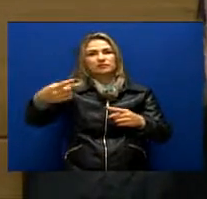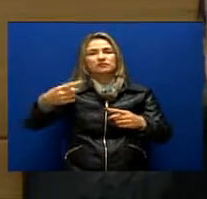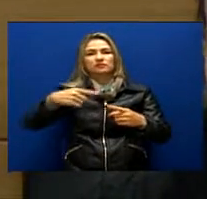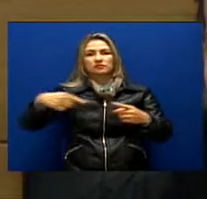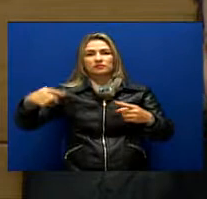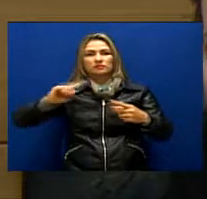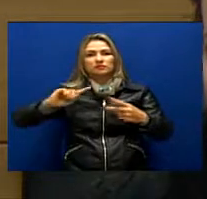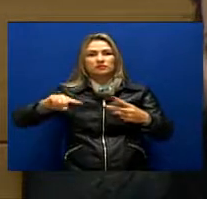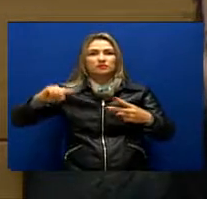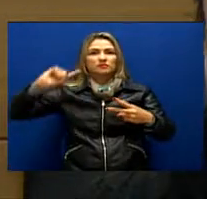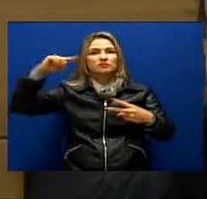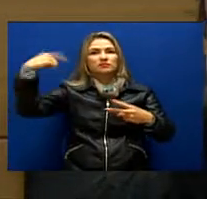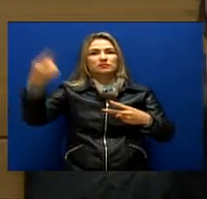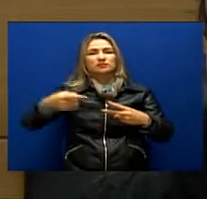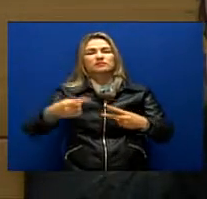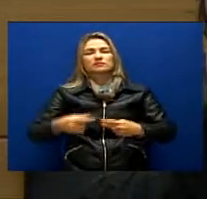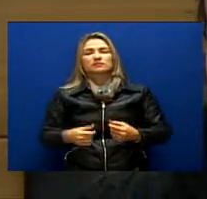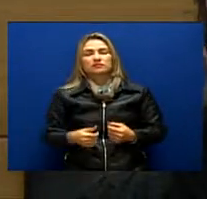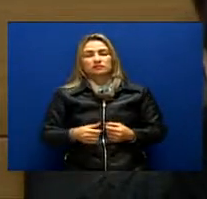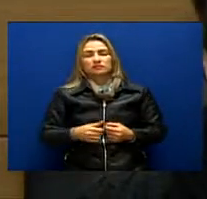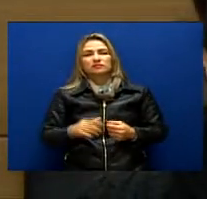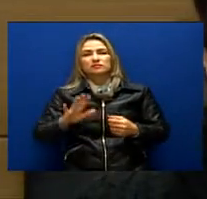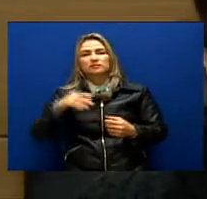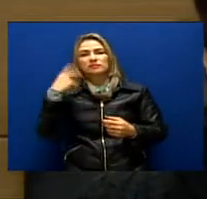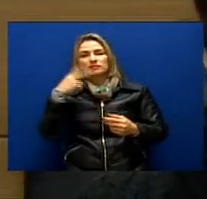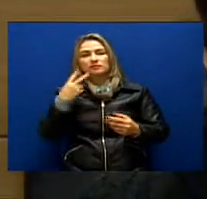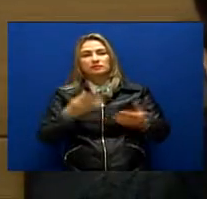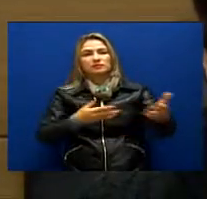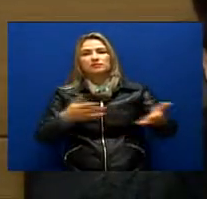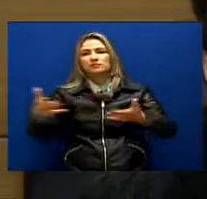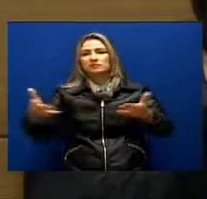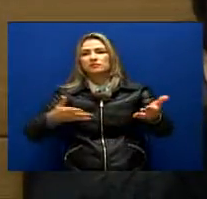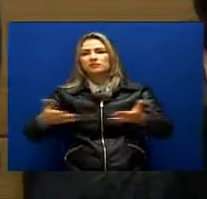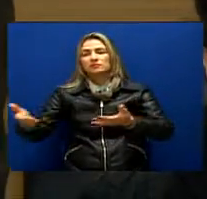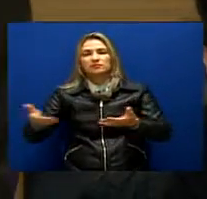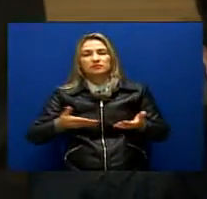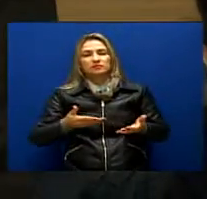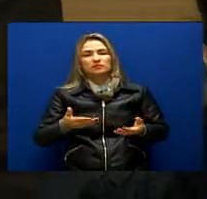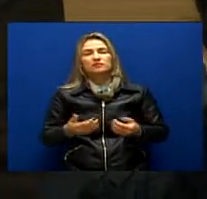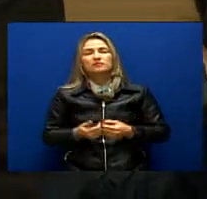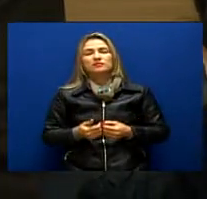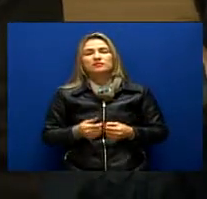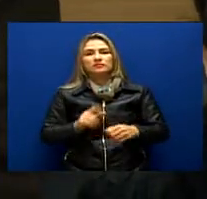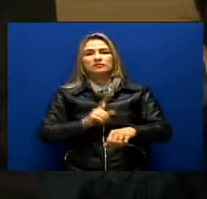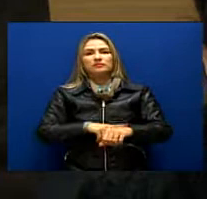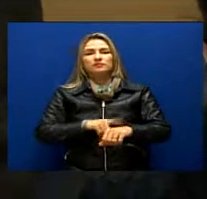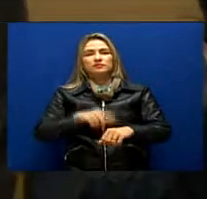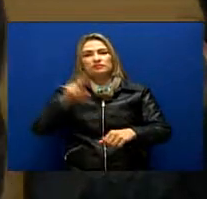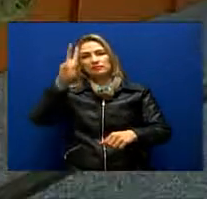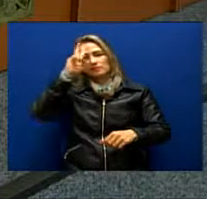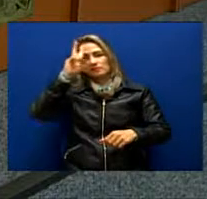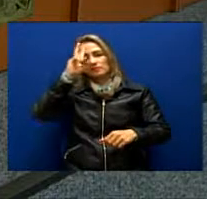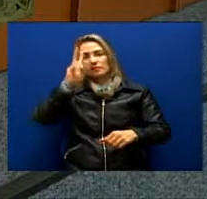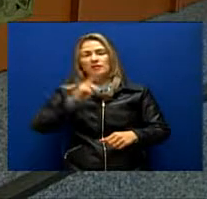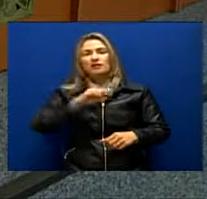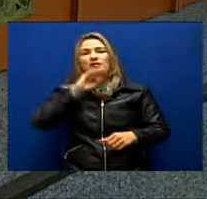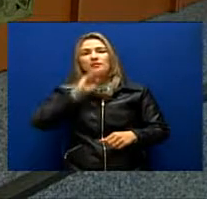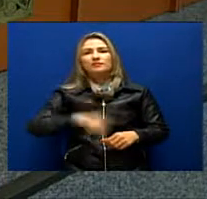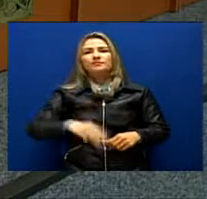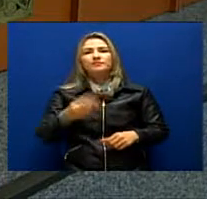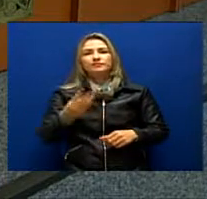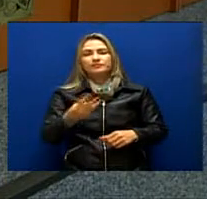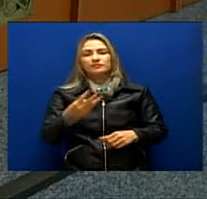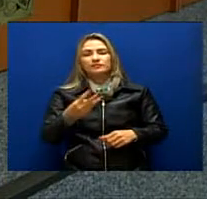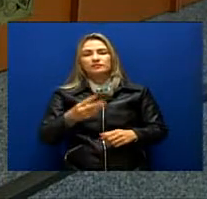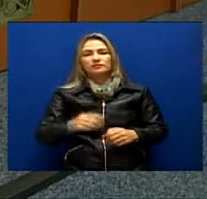receberão o nosso convite para a mesma no dia 26 às 15 horas. Obrigado também pelo empenho, senhor presidente. Que é isso,